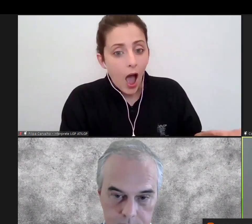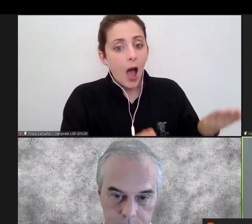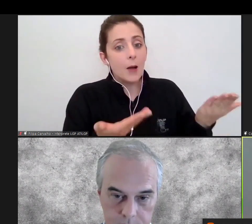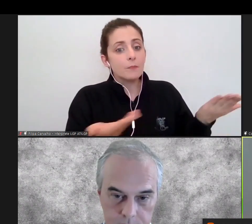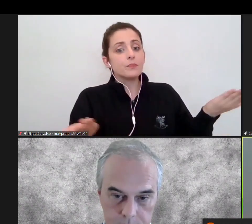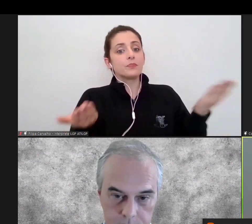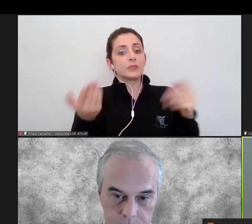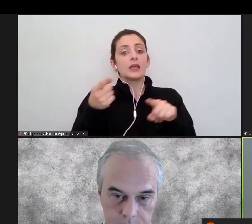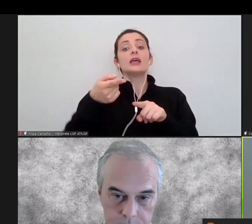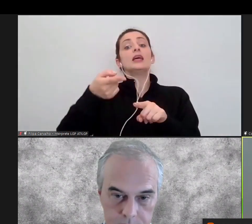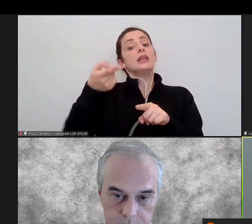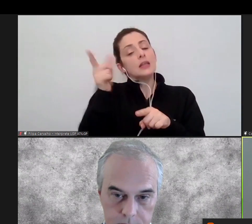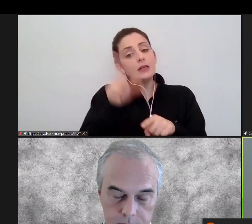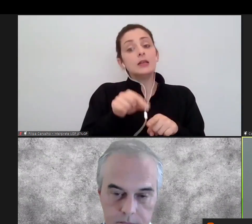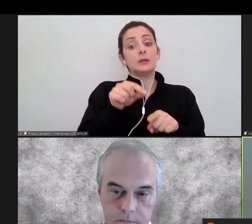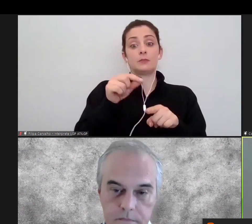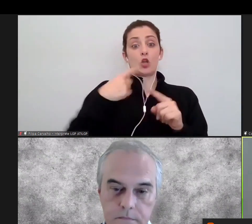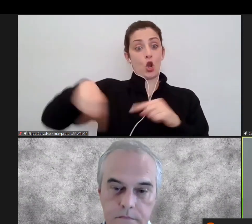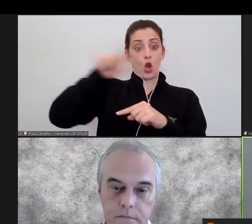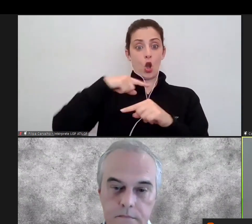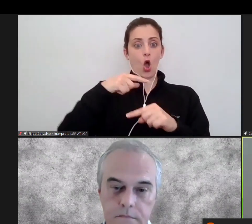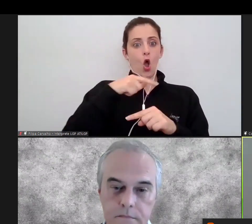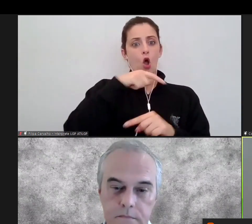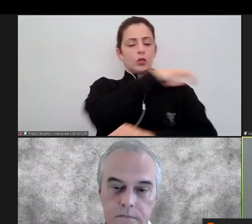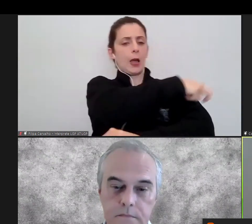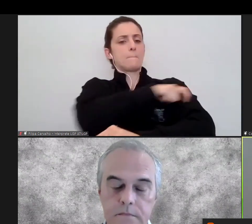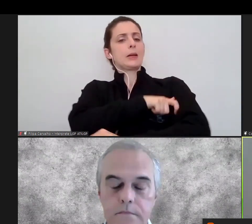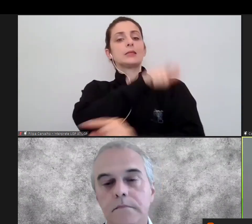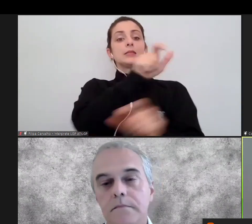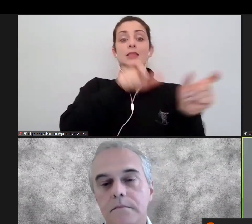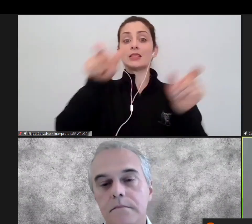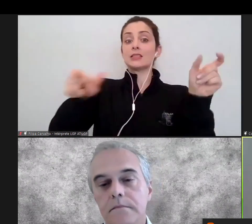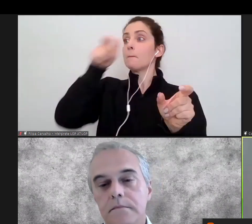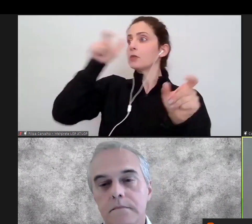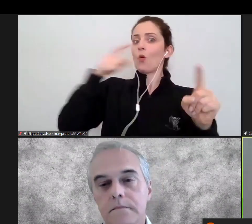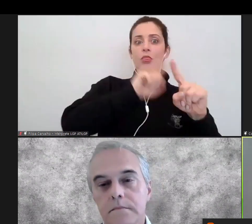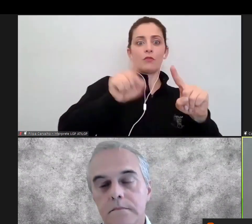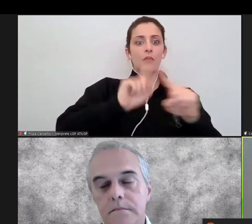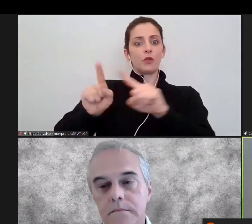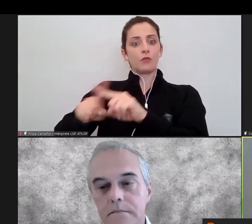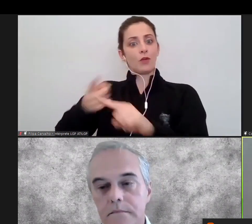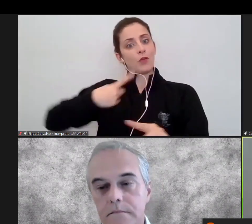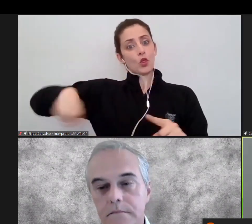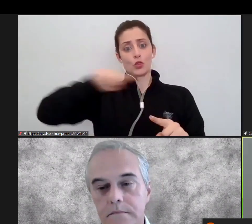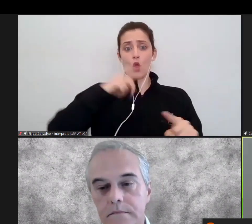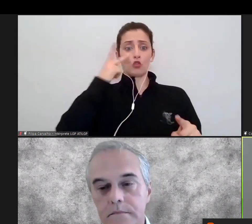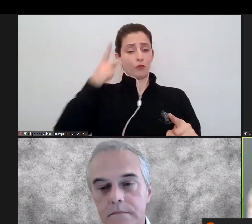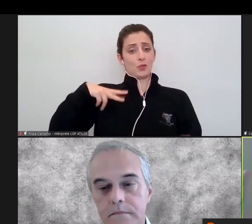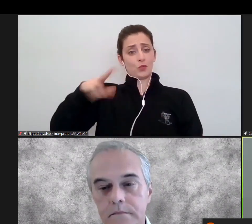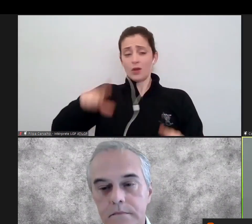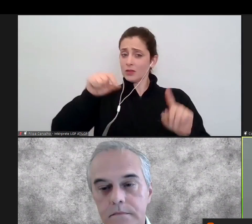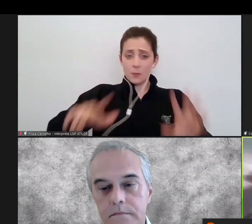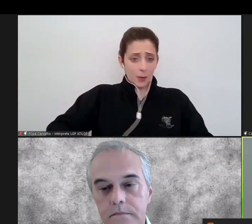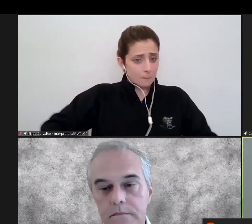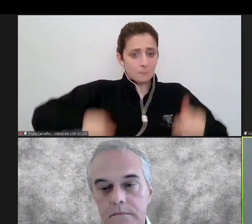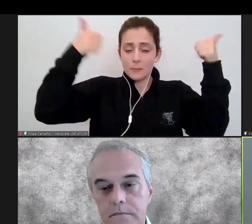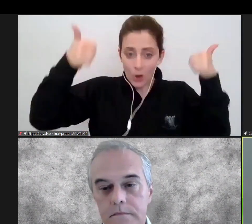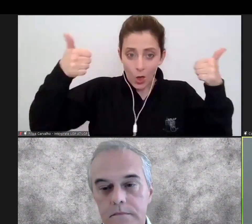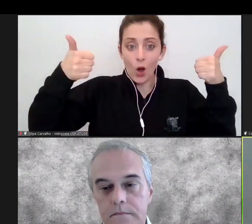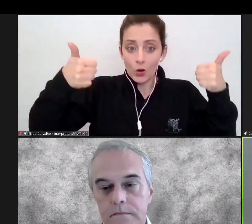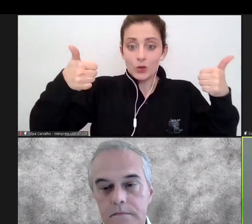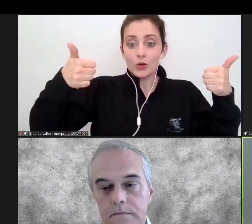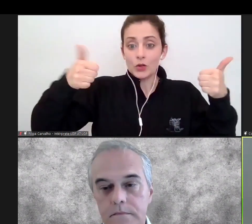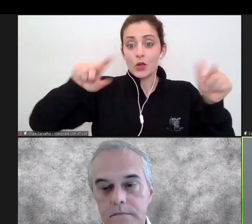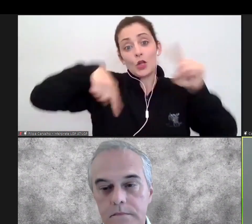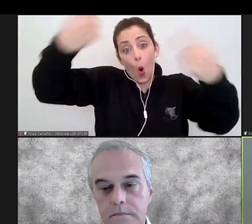mais representatividade, também vamos saber conseguir, não é, servir melhor, estar melhor no nosso país e criar espaço para que as outras pessoas também